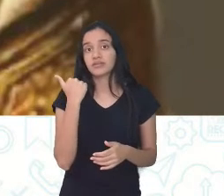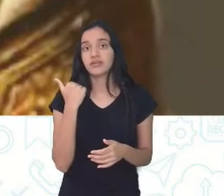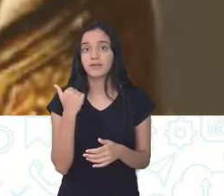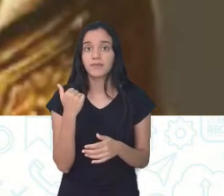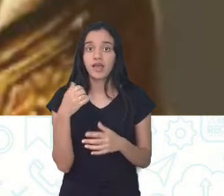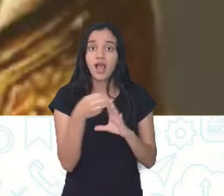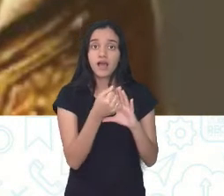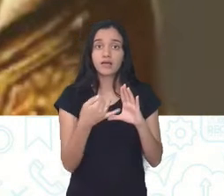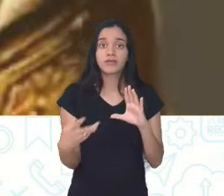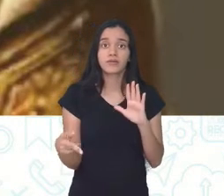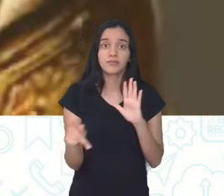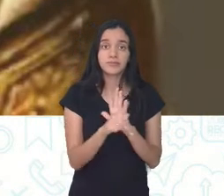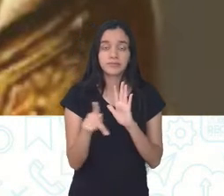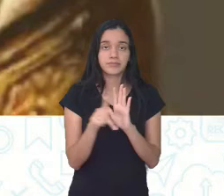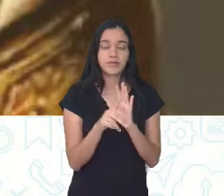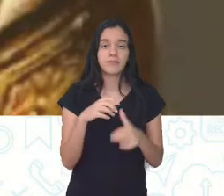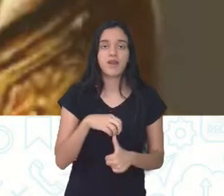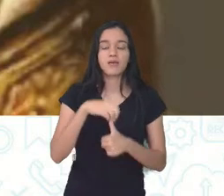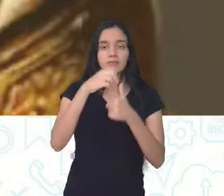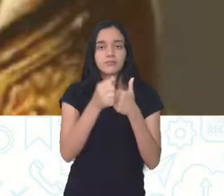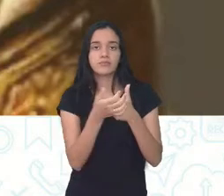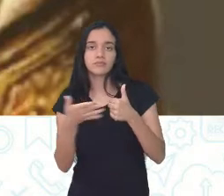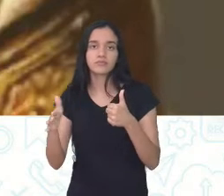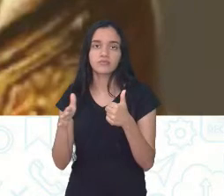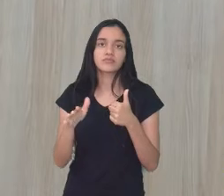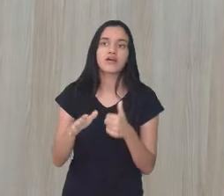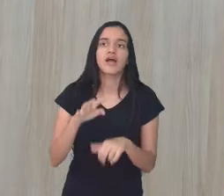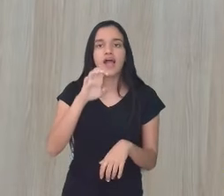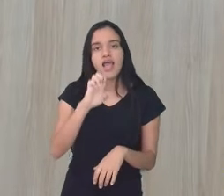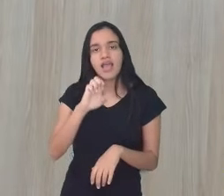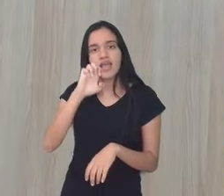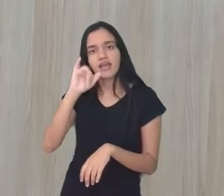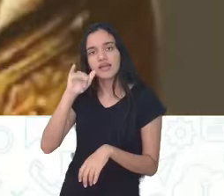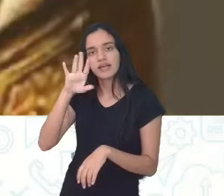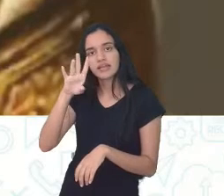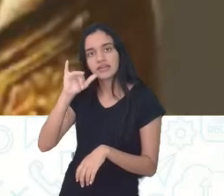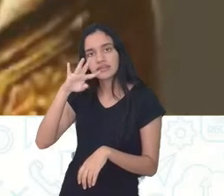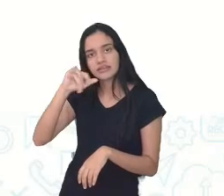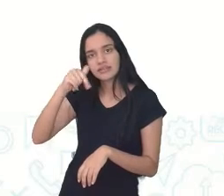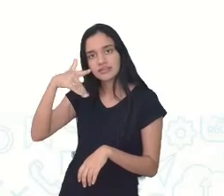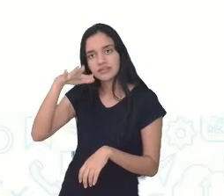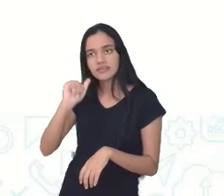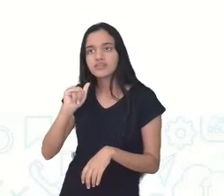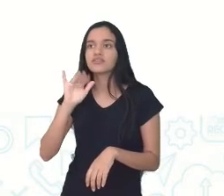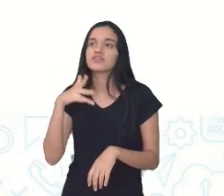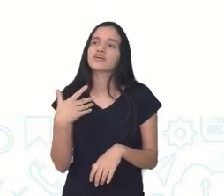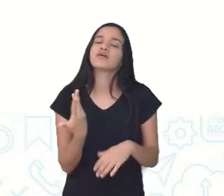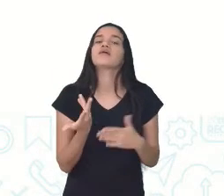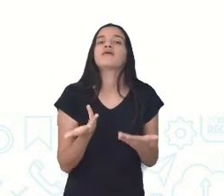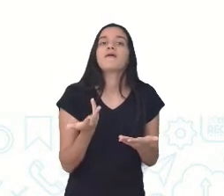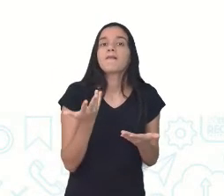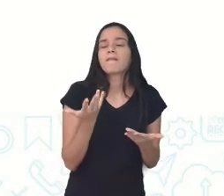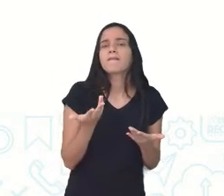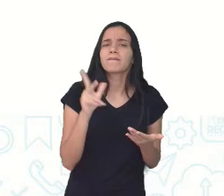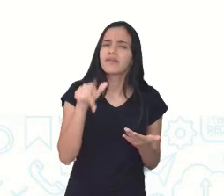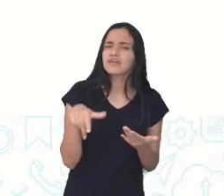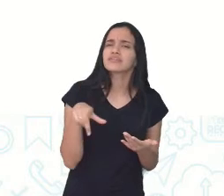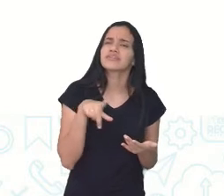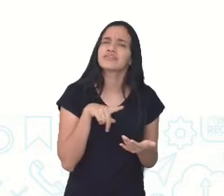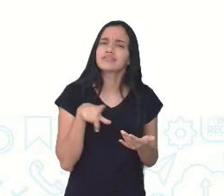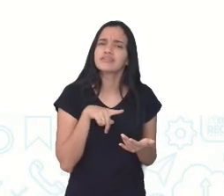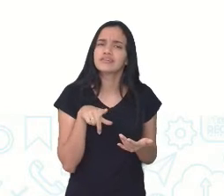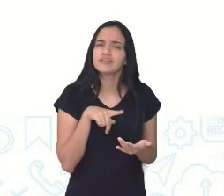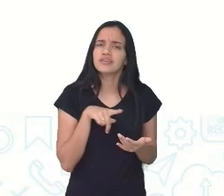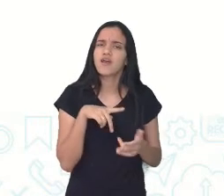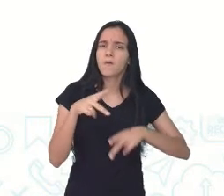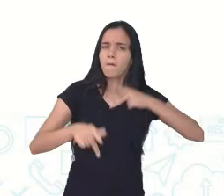das características do primeiro reinado, que era elitista e centralizava esse poder na mão dele. E teve alguma reação